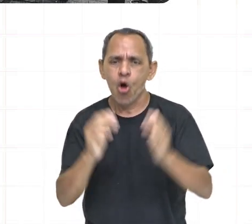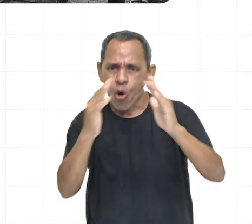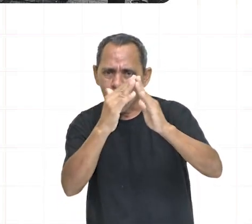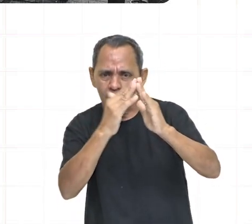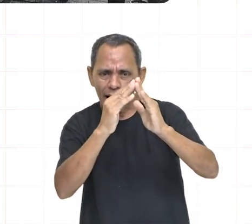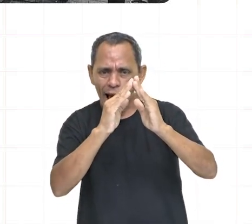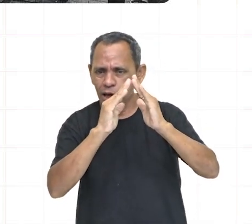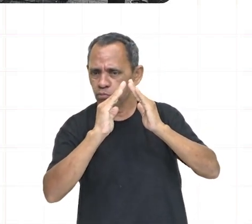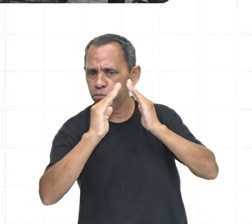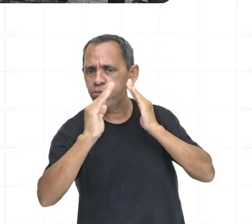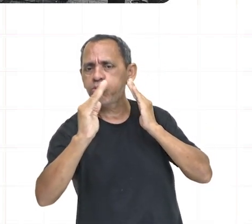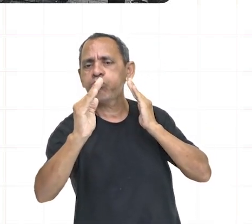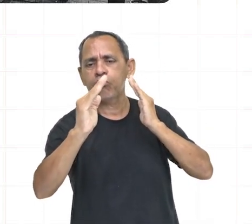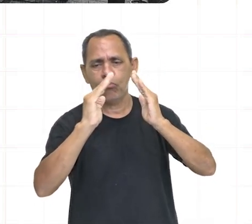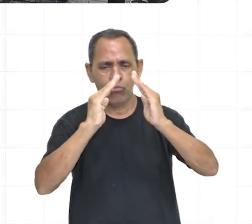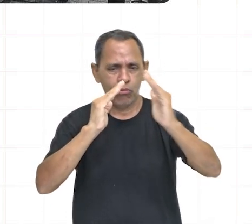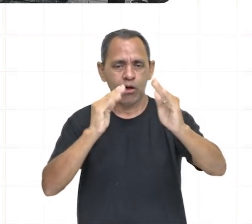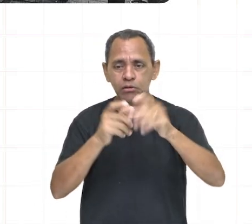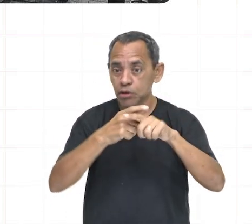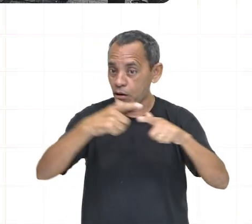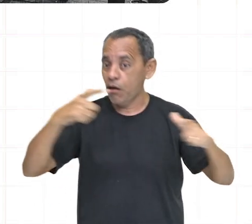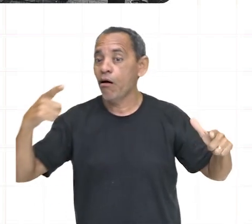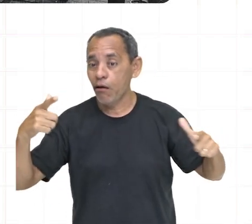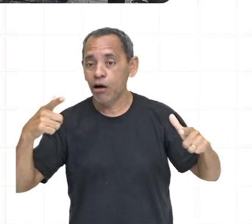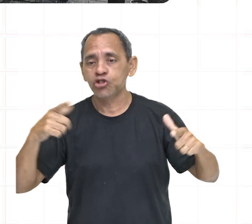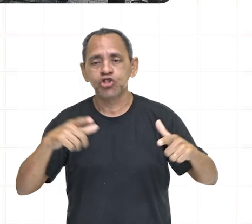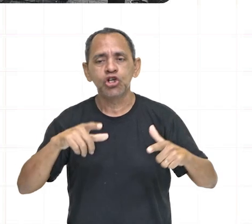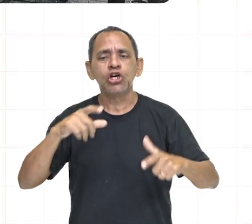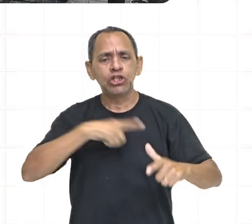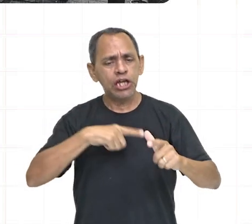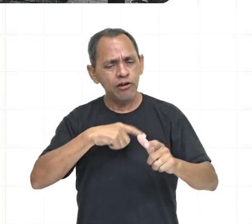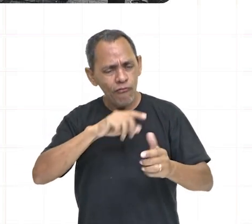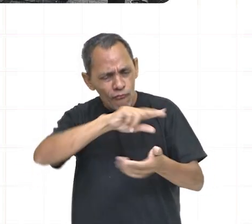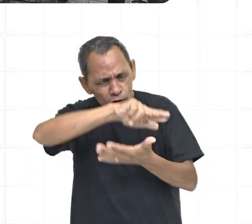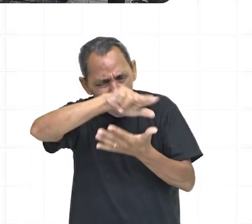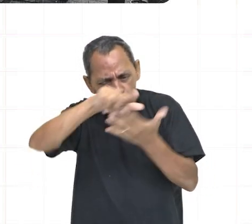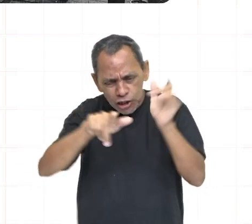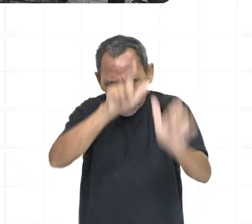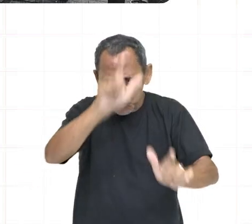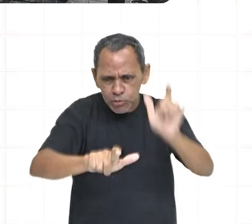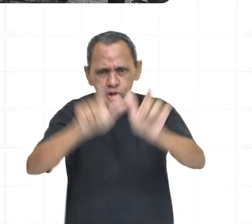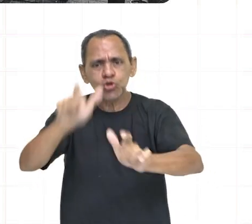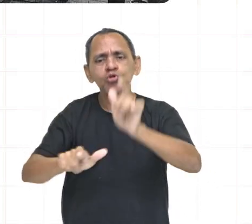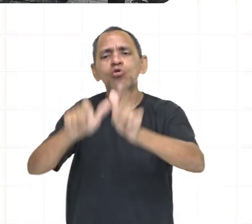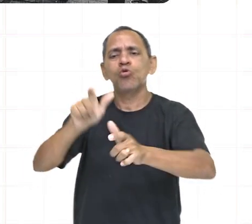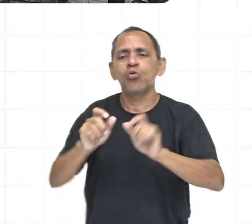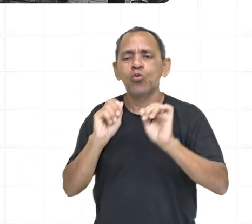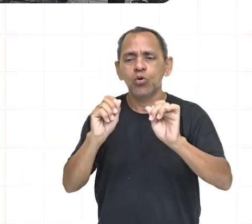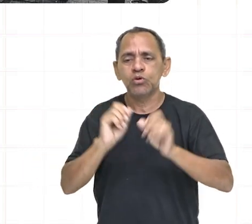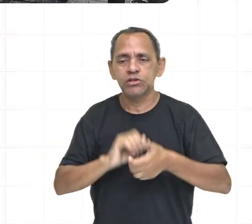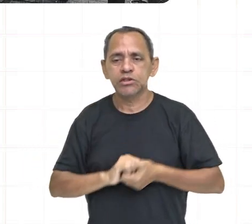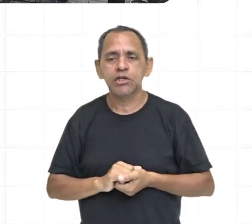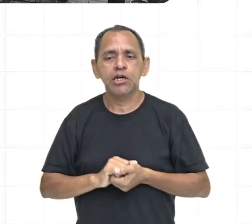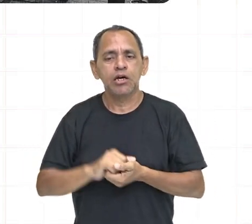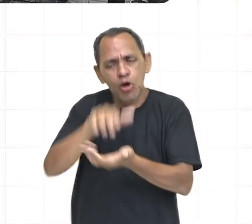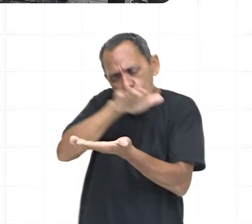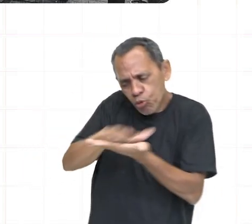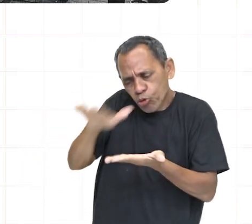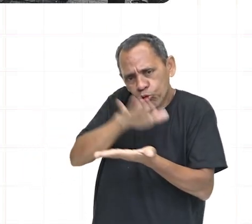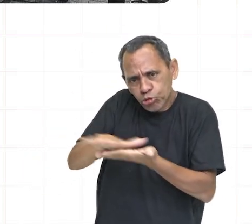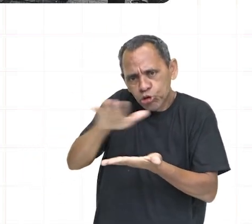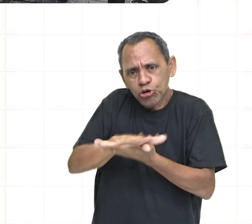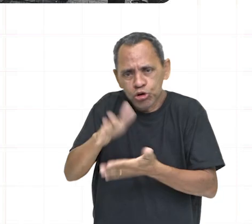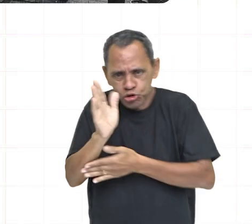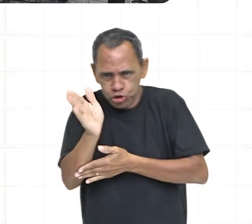né? Parecem teares, inclusive. A Revolução Industrial lá do século XVIII, na Inglaterra, deu